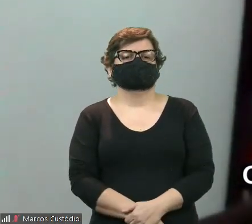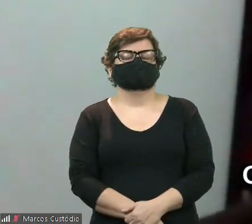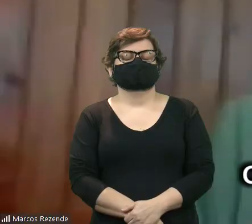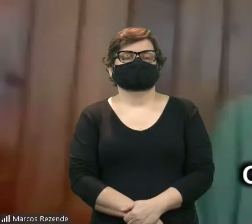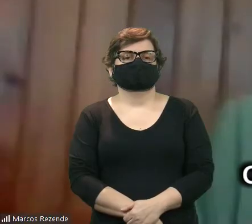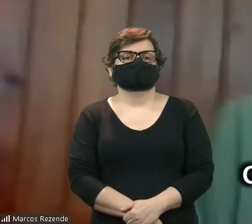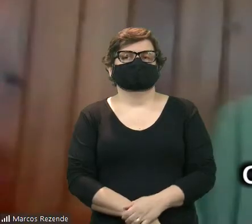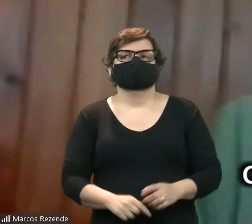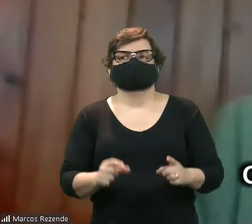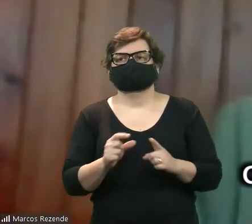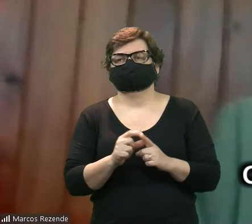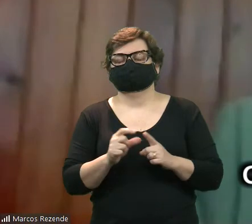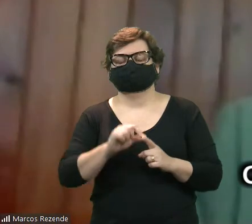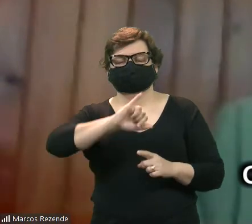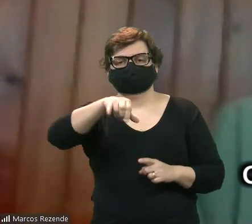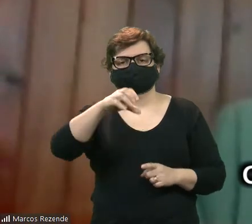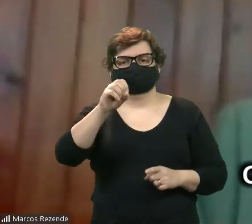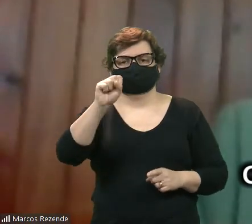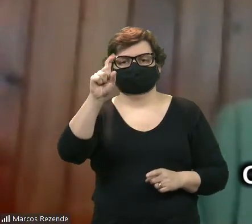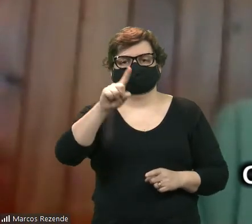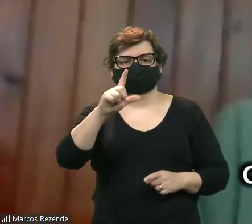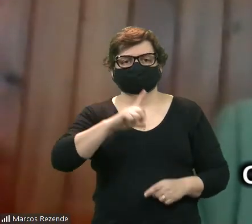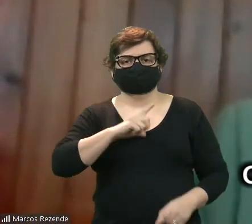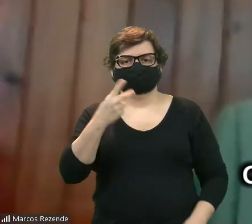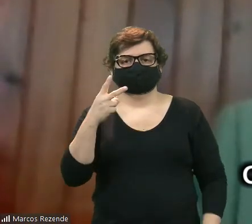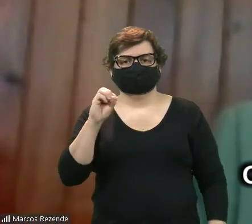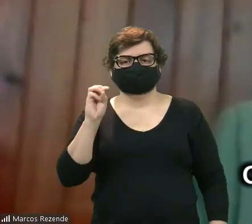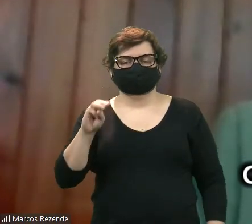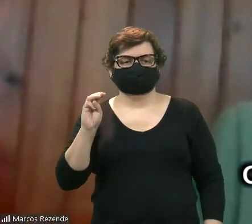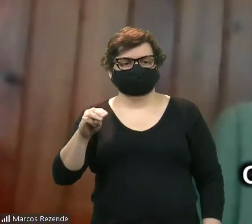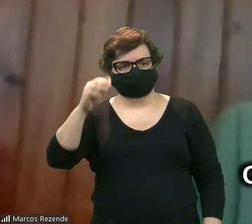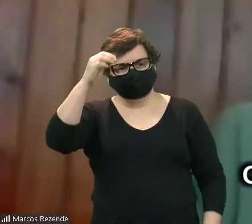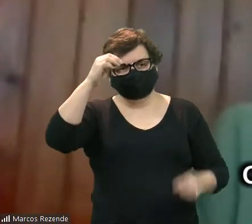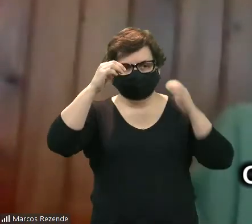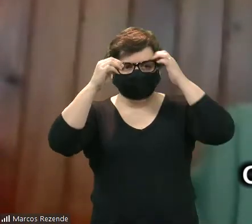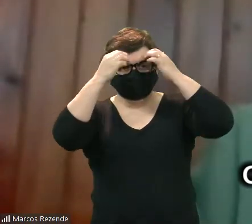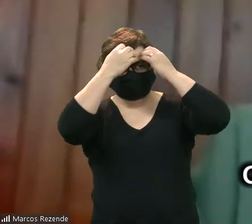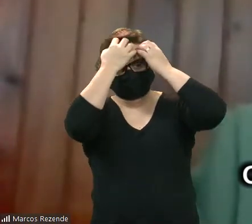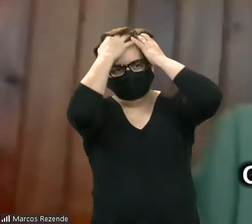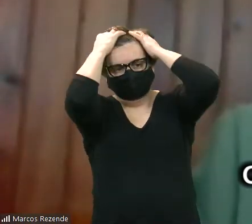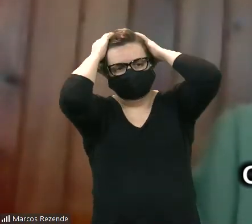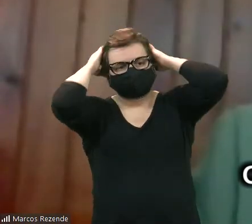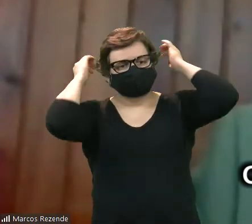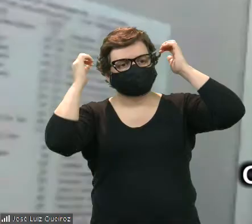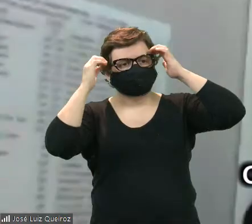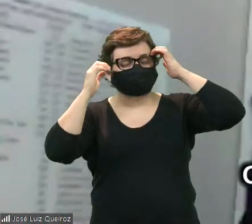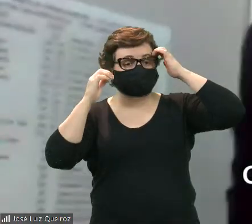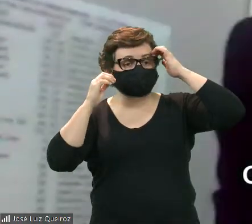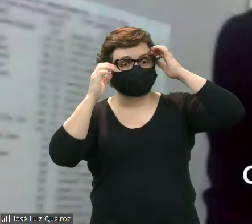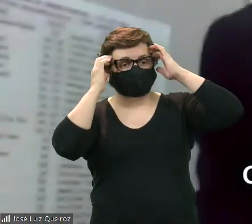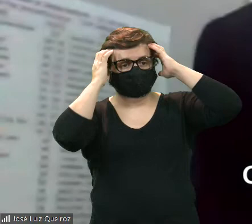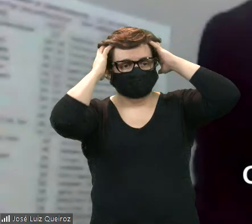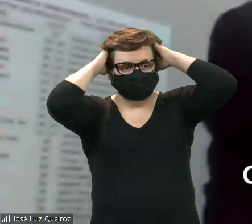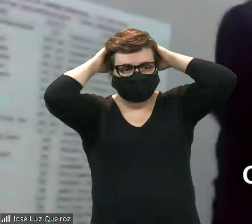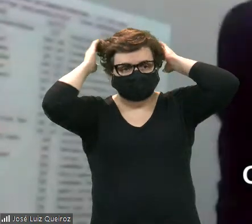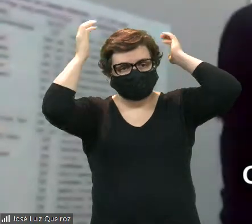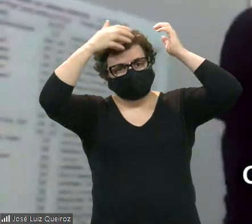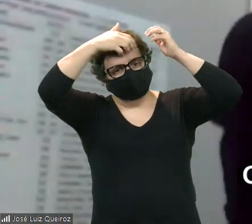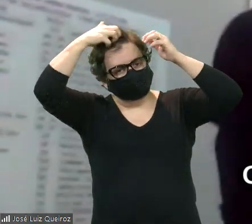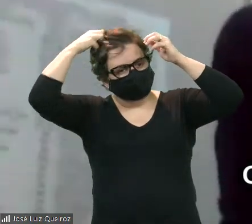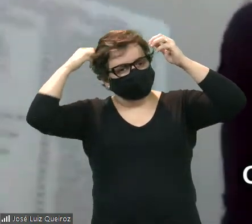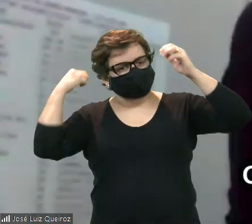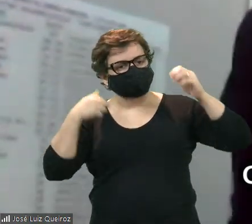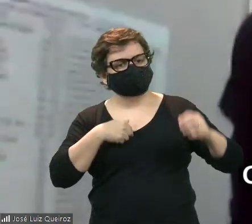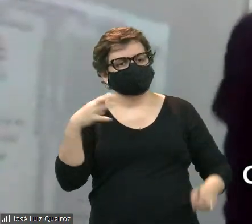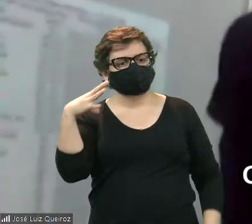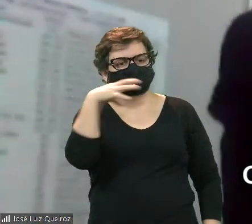Com a palavra o vereador José Luiz Queiroz, que a dispõe por 20 minutos. Presidente, demais vereadores, também serei